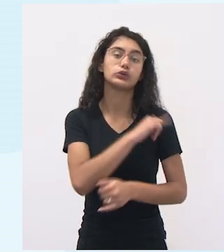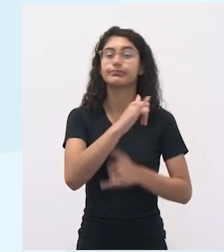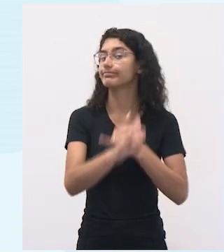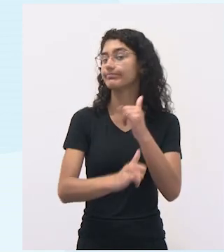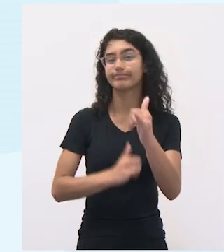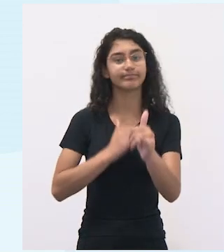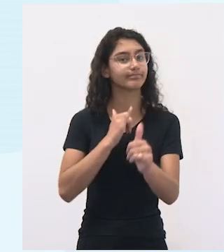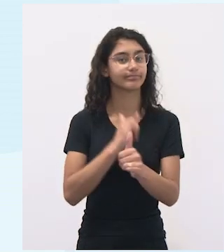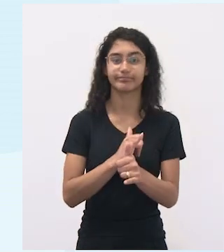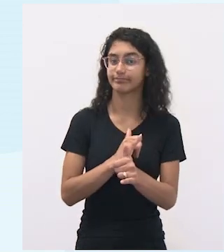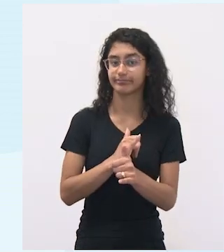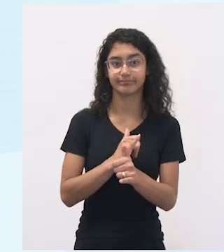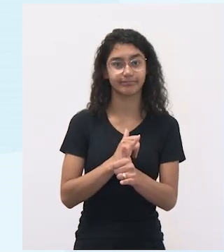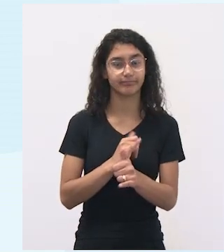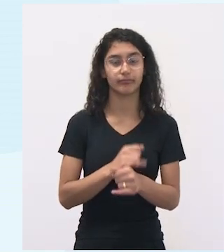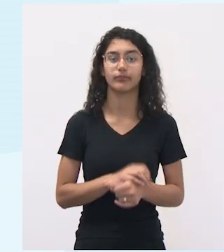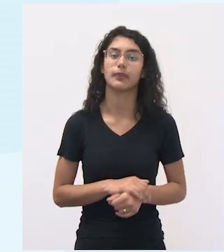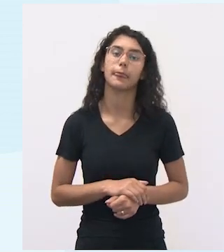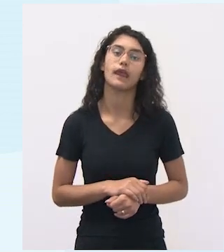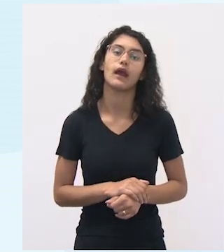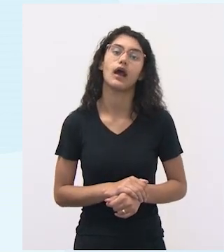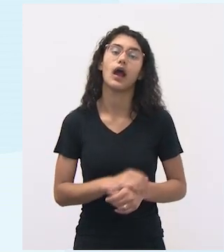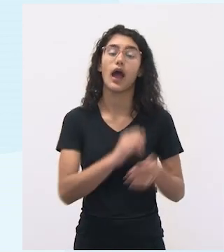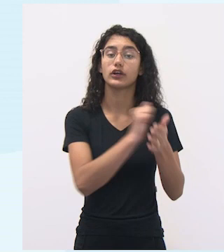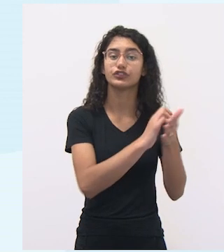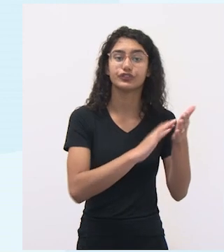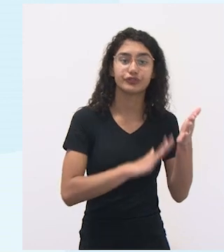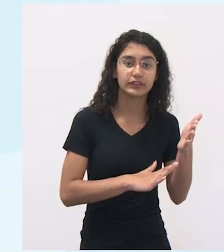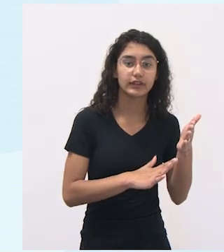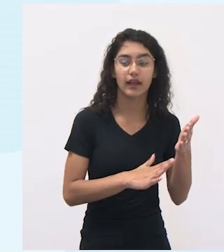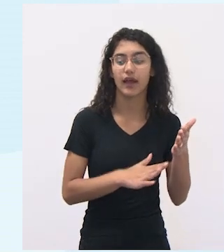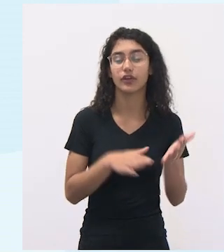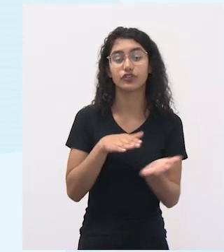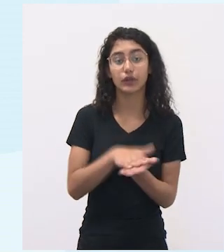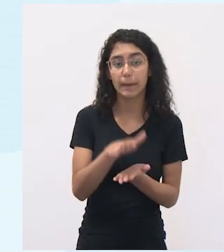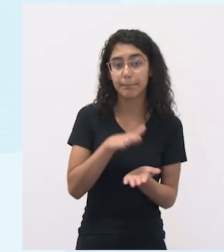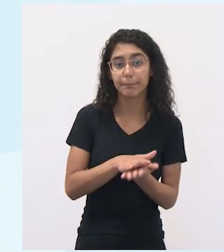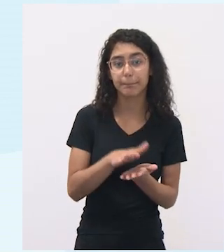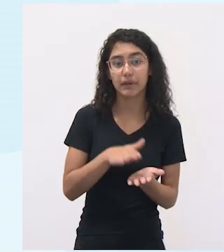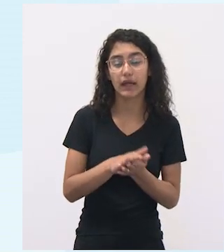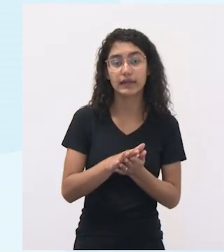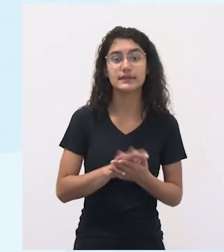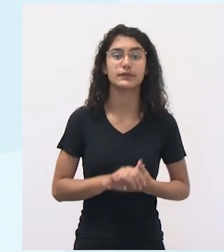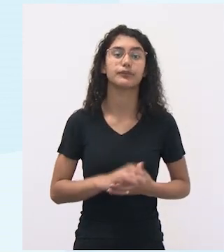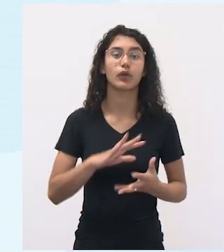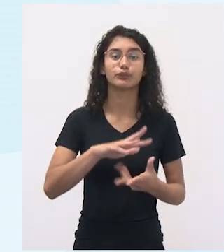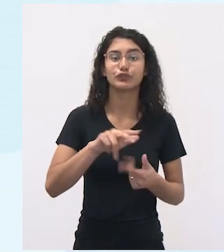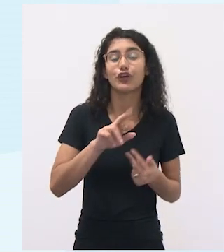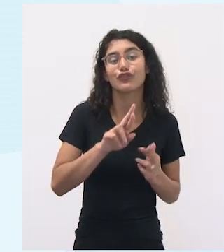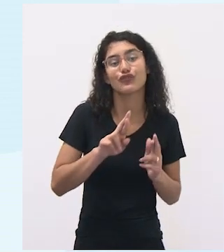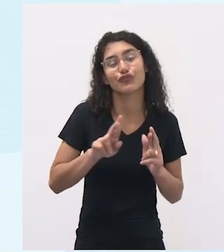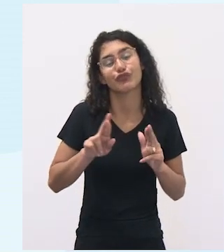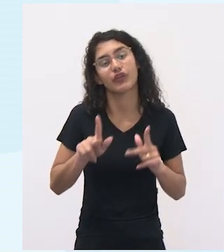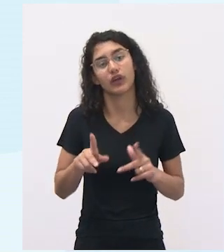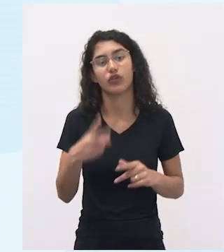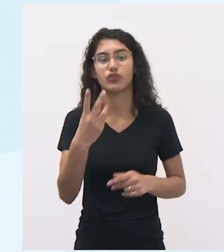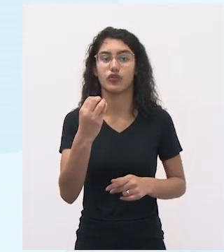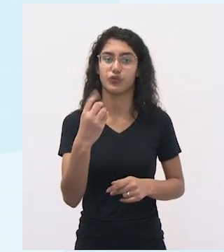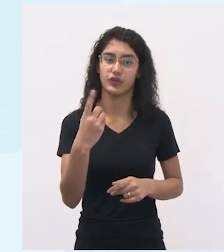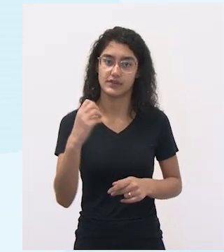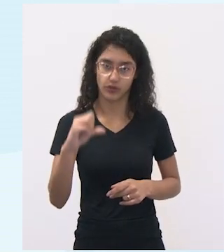com apenas atividades impressas. Então, nós tivemos um universo muito diferente do cenário de